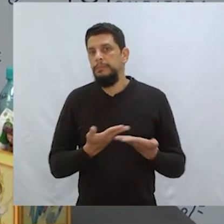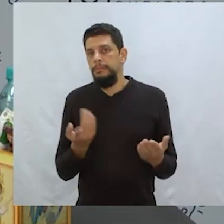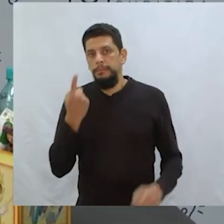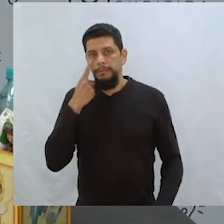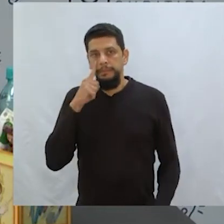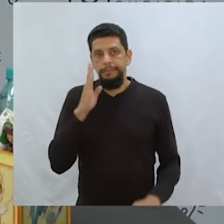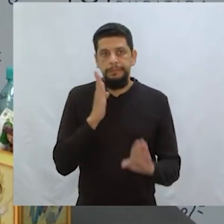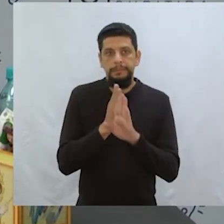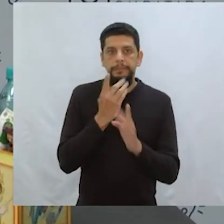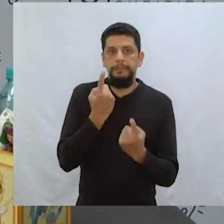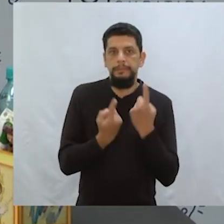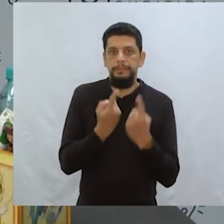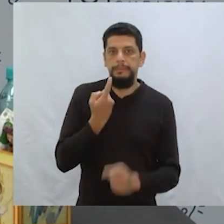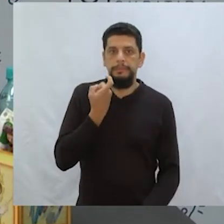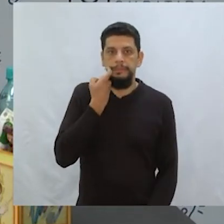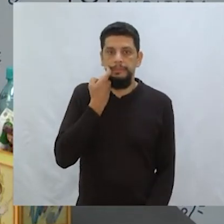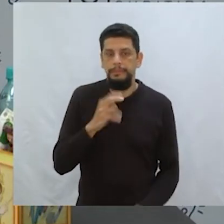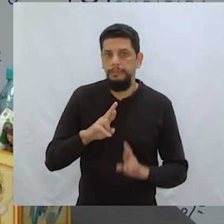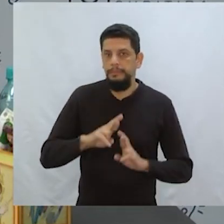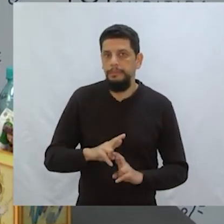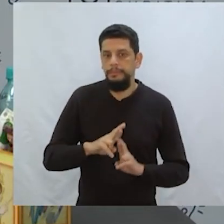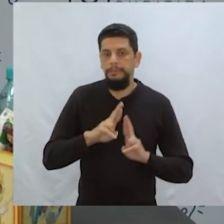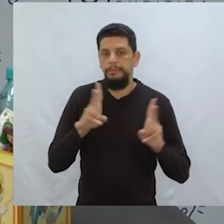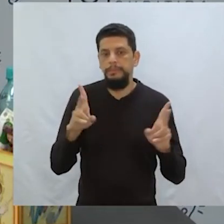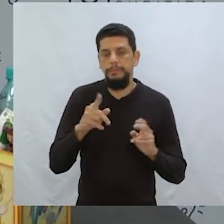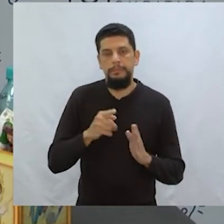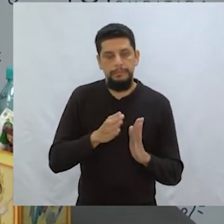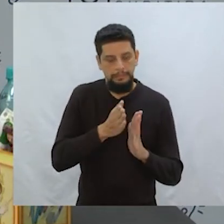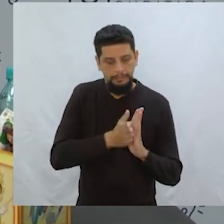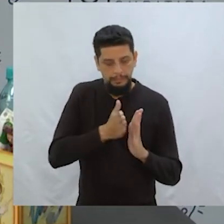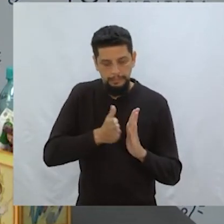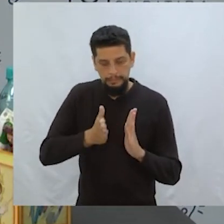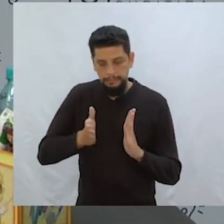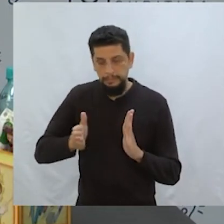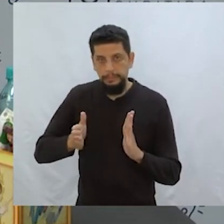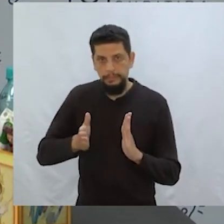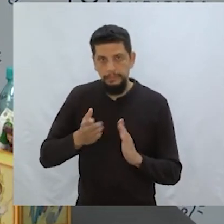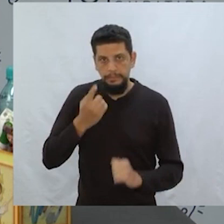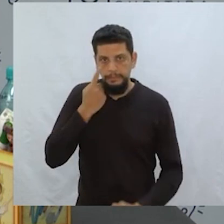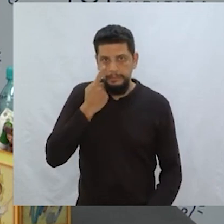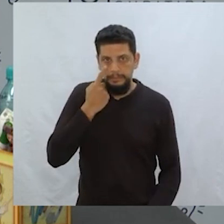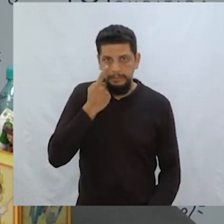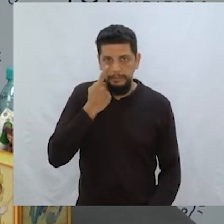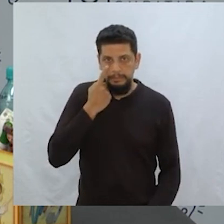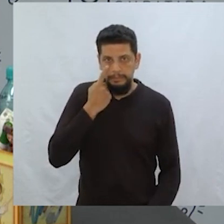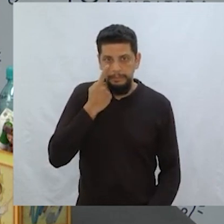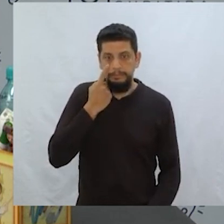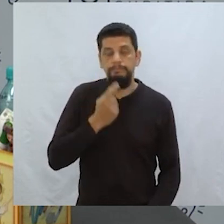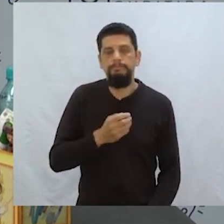E aí, descobriram qual é o peixe que vem aqui no quadradinho nessa sequência?